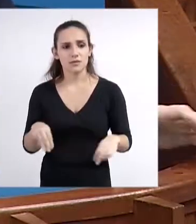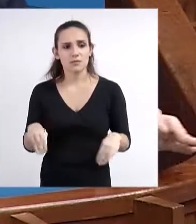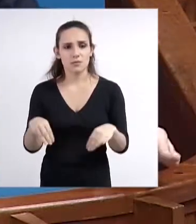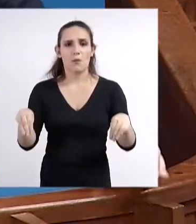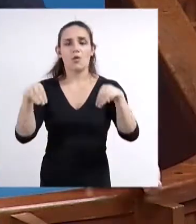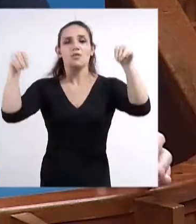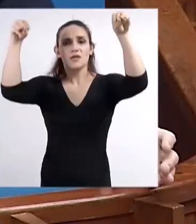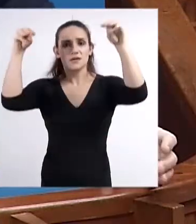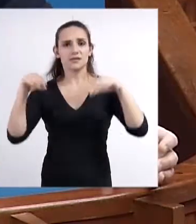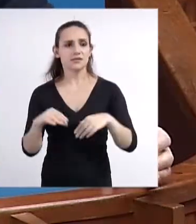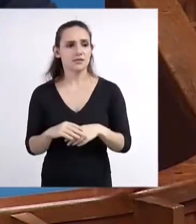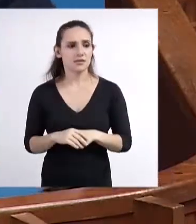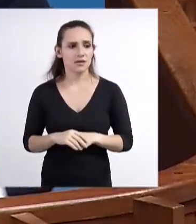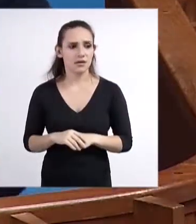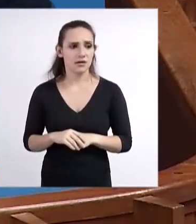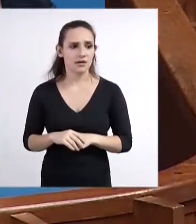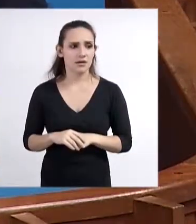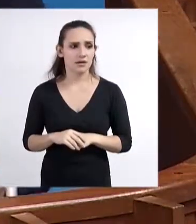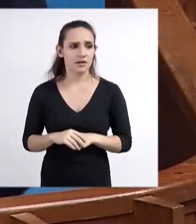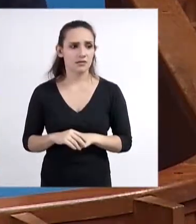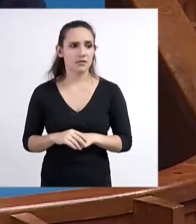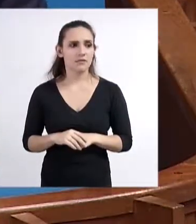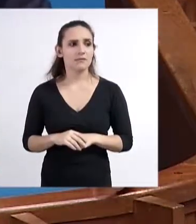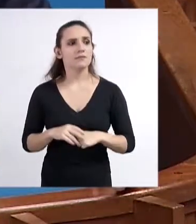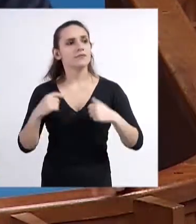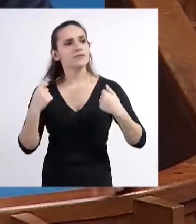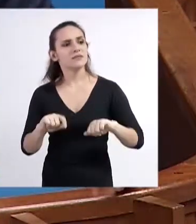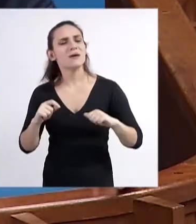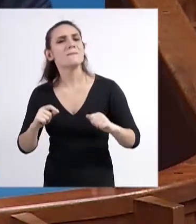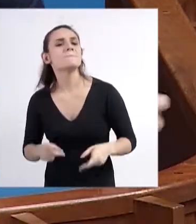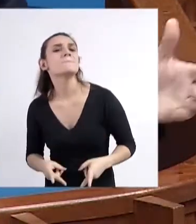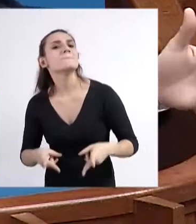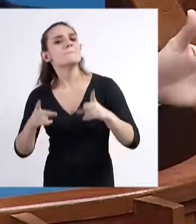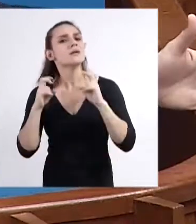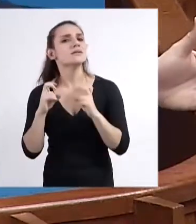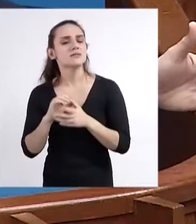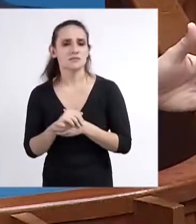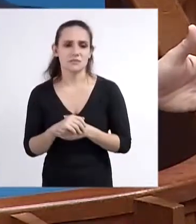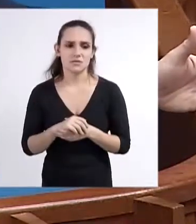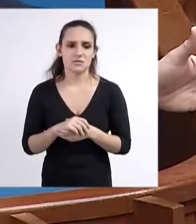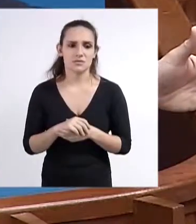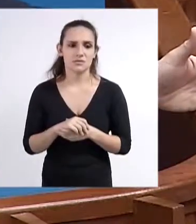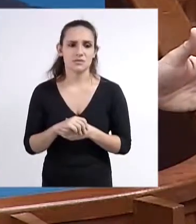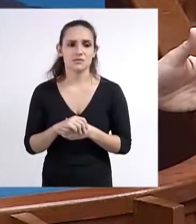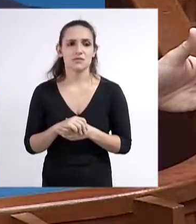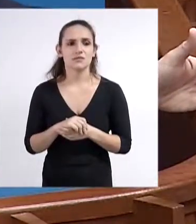vereador Carlinhos, ter a percepção e ter